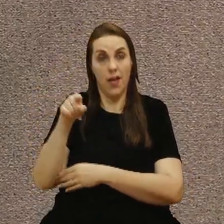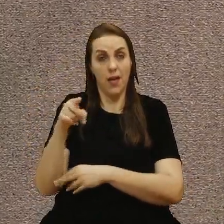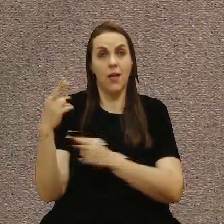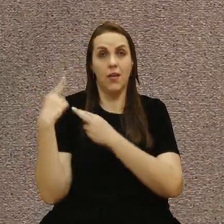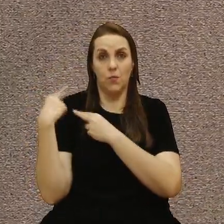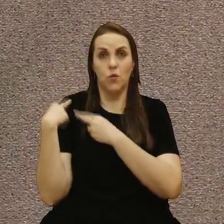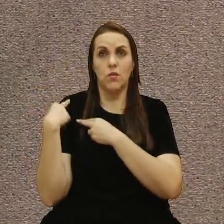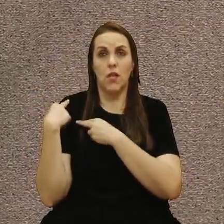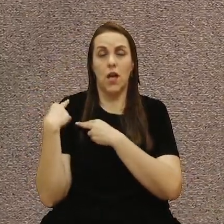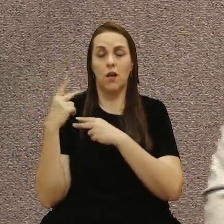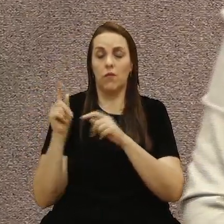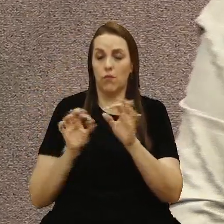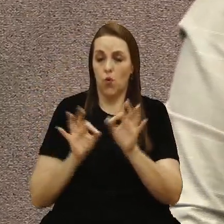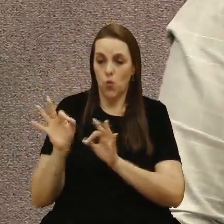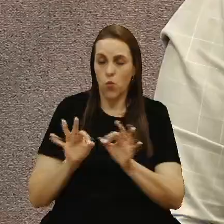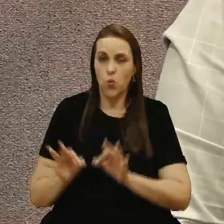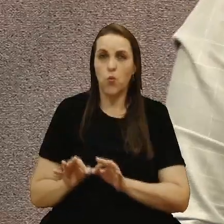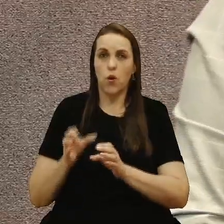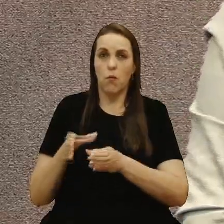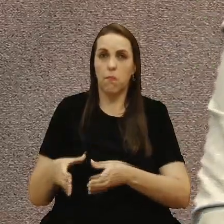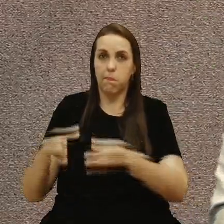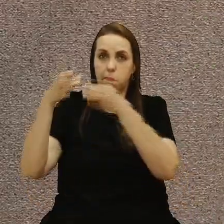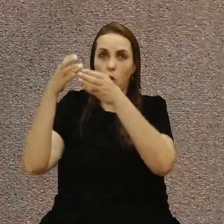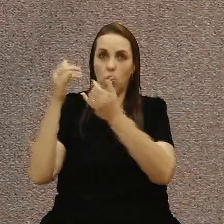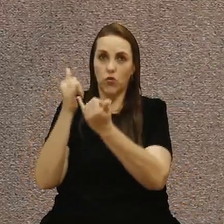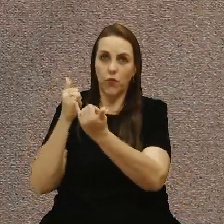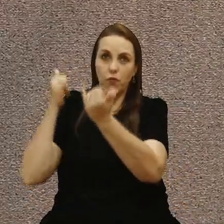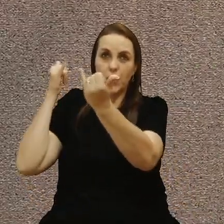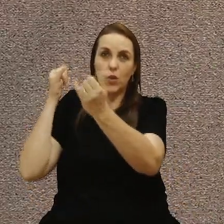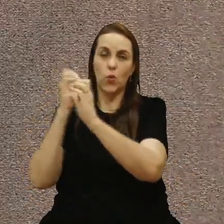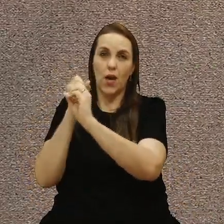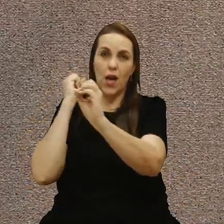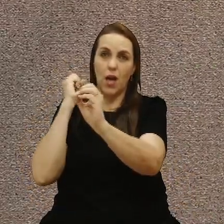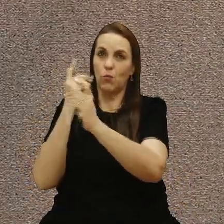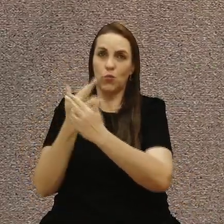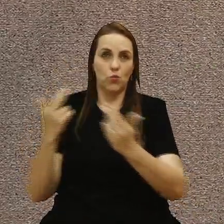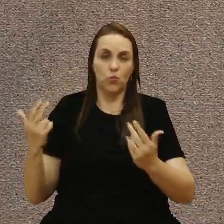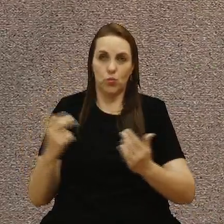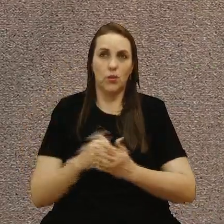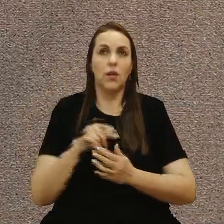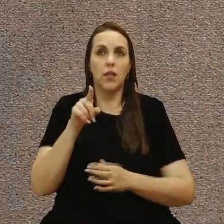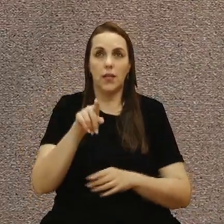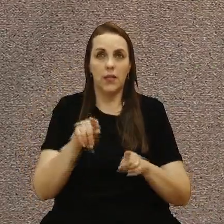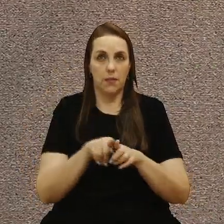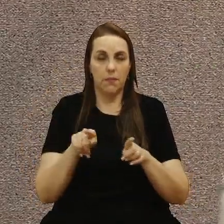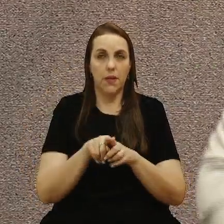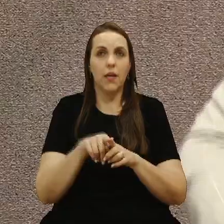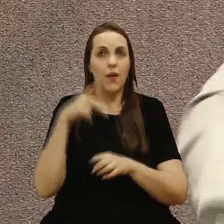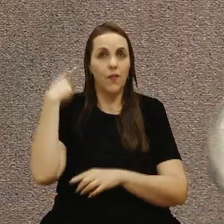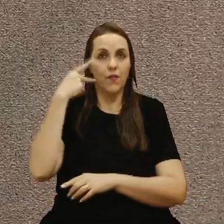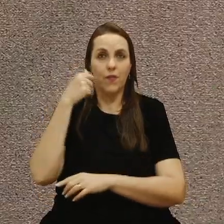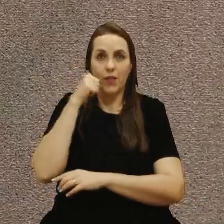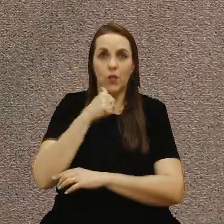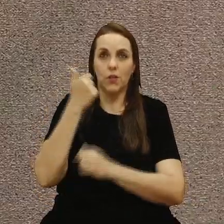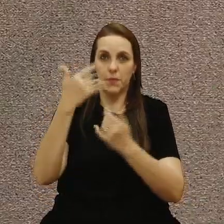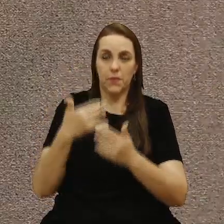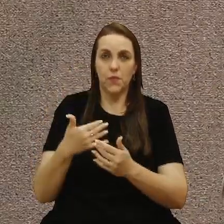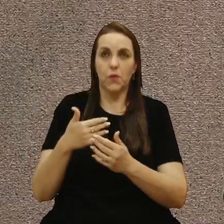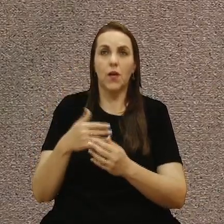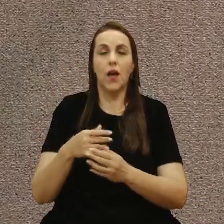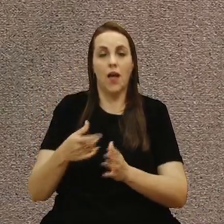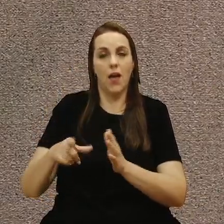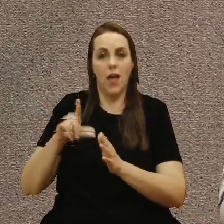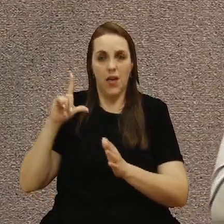da questão dos postes, cabos, fiações elétricas, etc. E fazer menção, já como dito pela vereadora, dos vereadores que nos anteciparam em